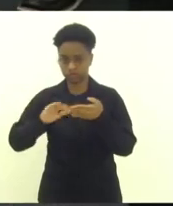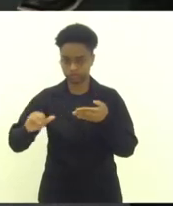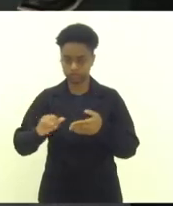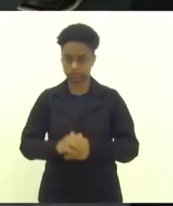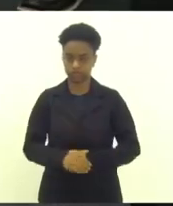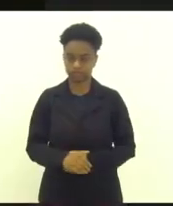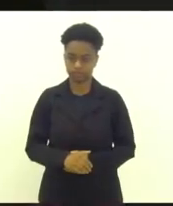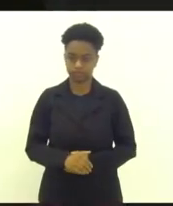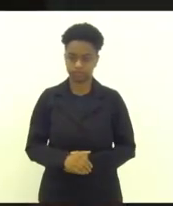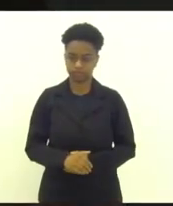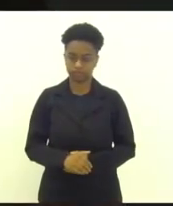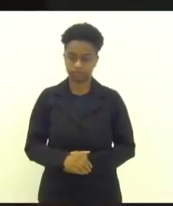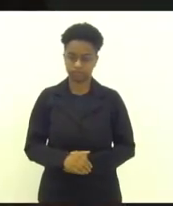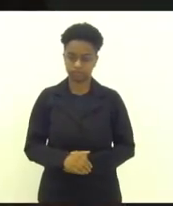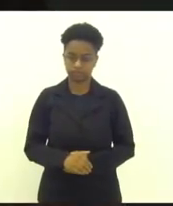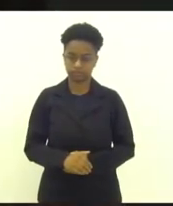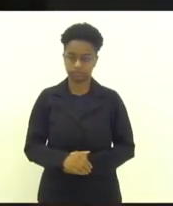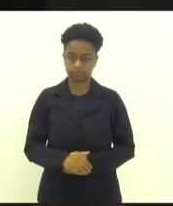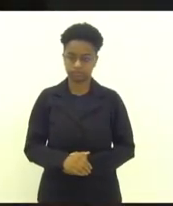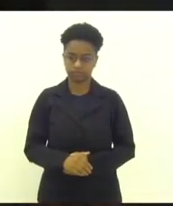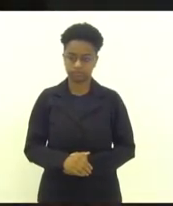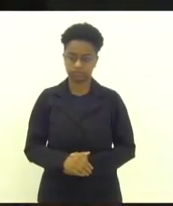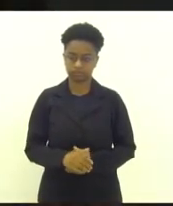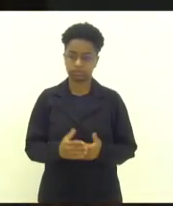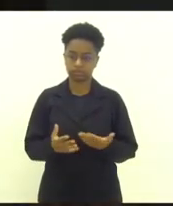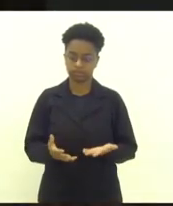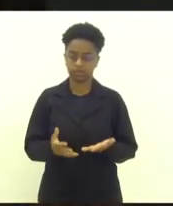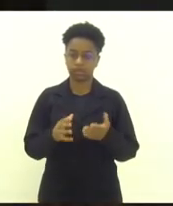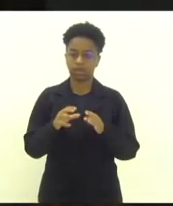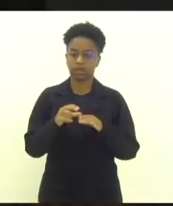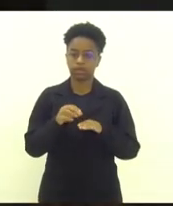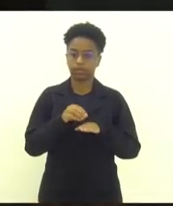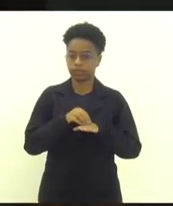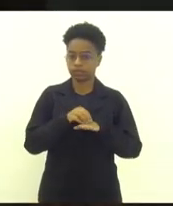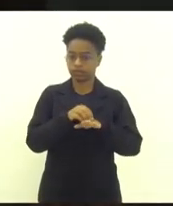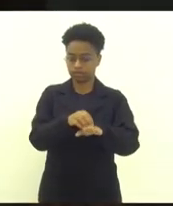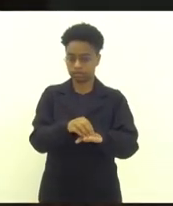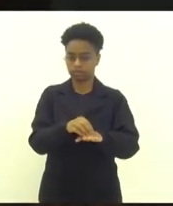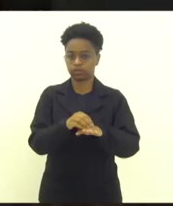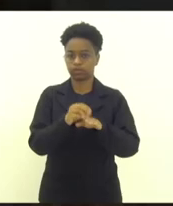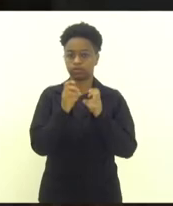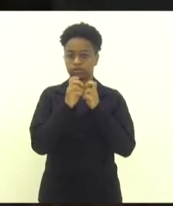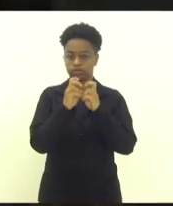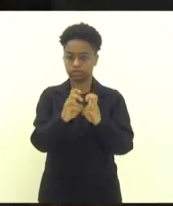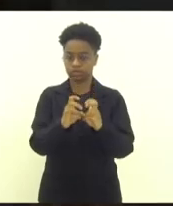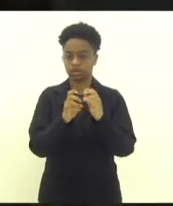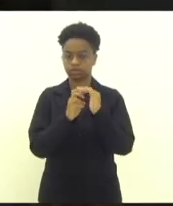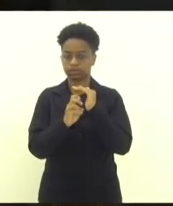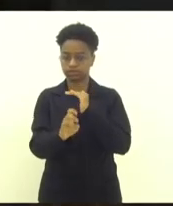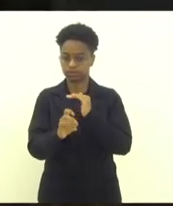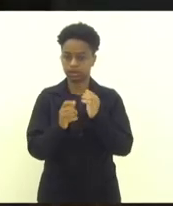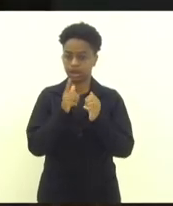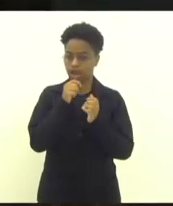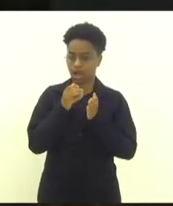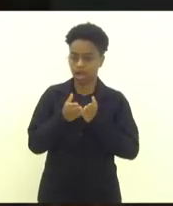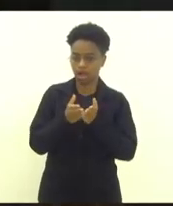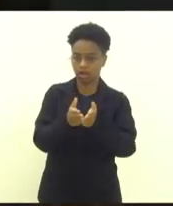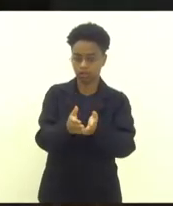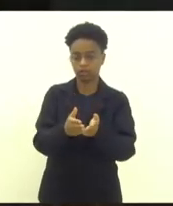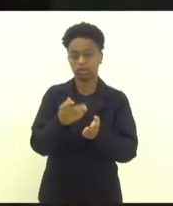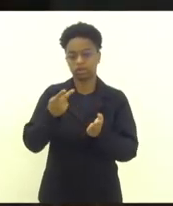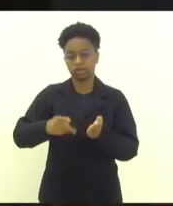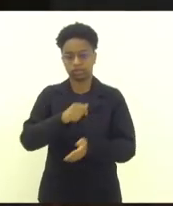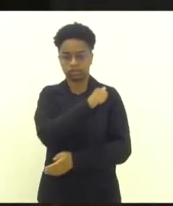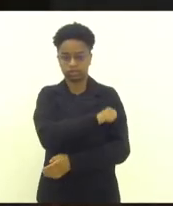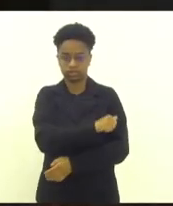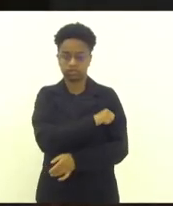então de transporte Ferroviário metroviária aquaviário de passageiros no estado do Rio de Janeiro e